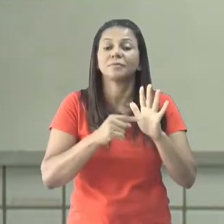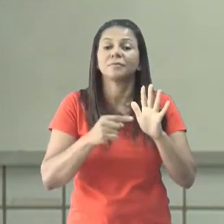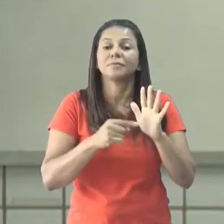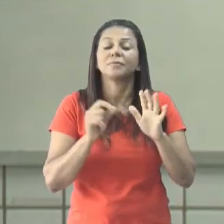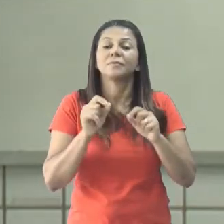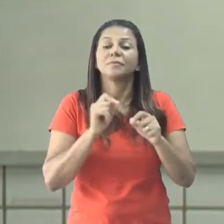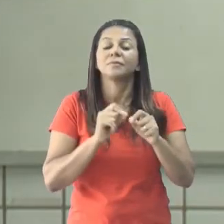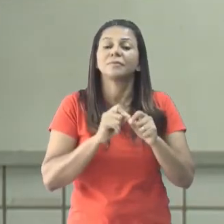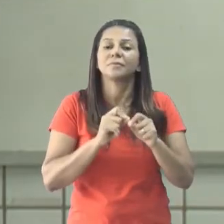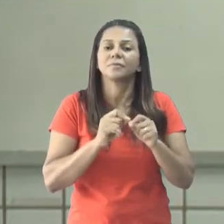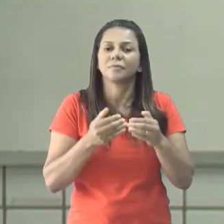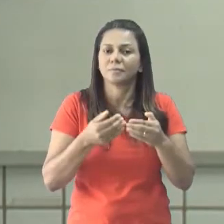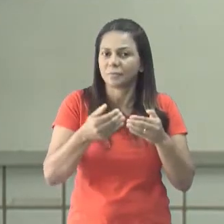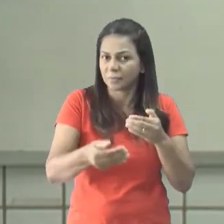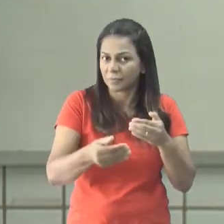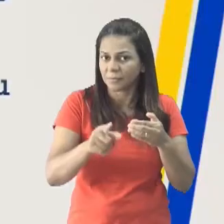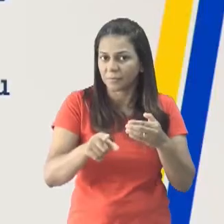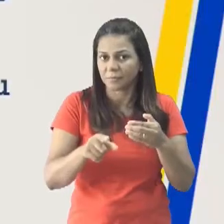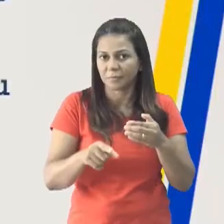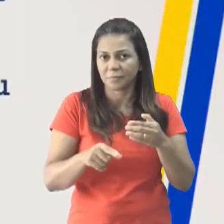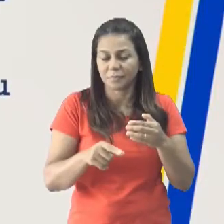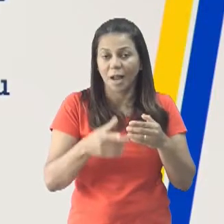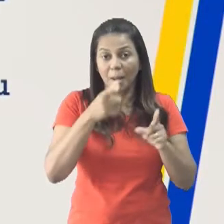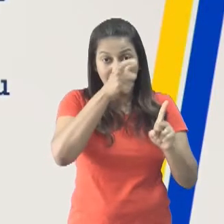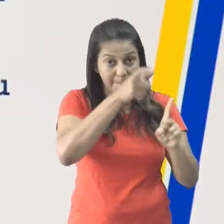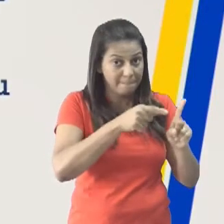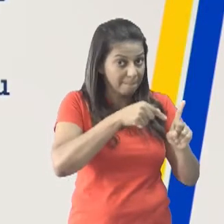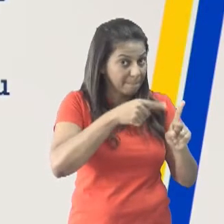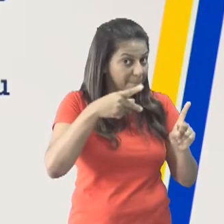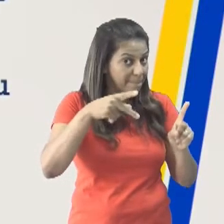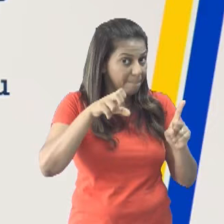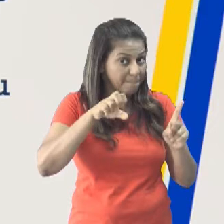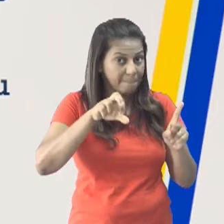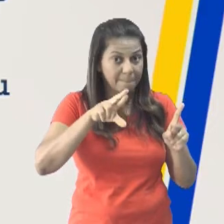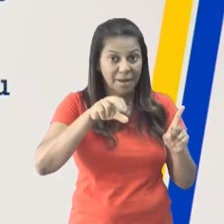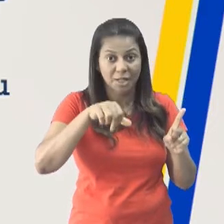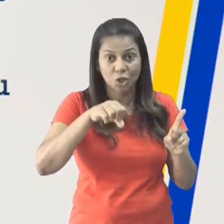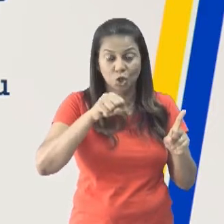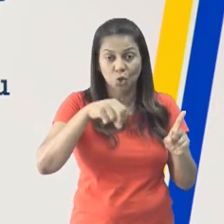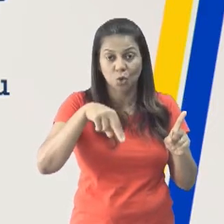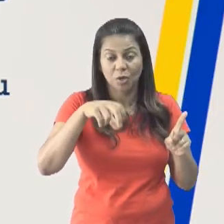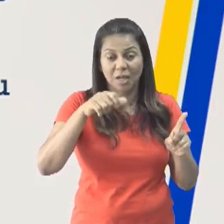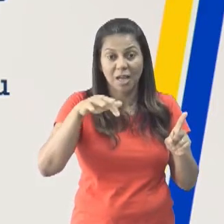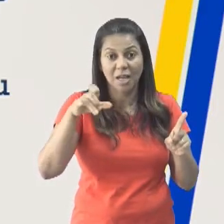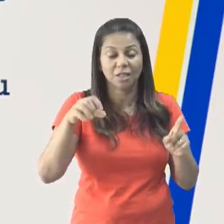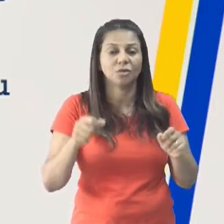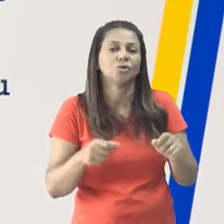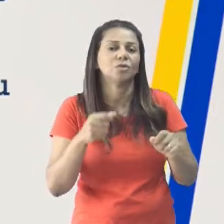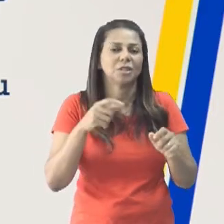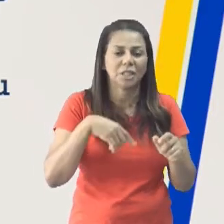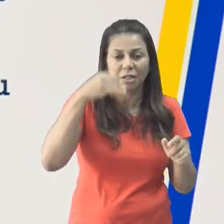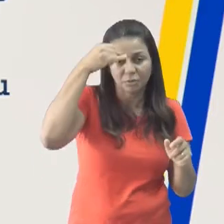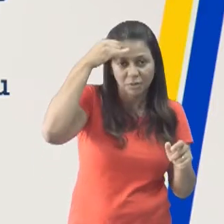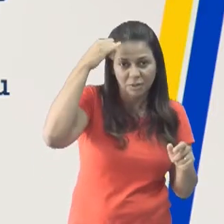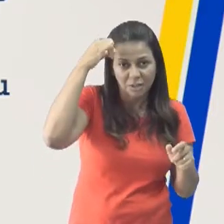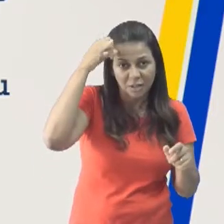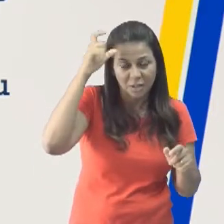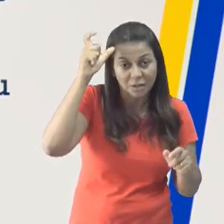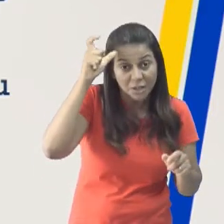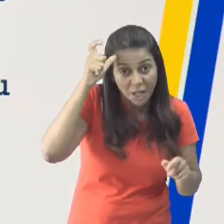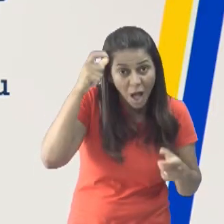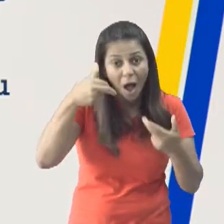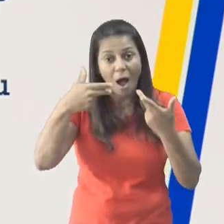de serem constituídos de personagens, como nós falamos ali, o diabo, o anjo, a Angeliquete, o